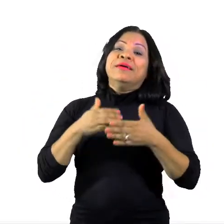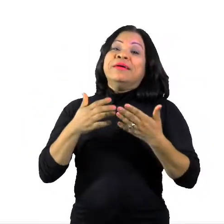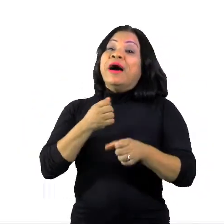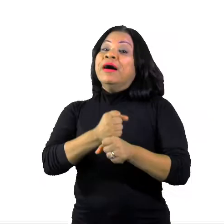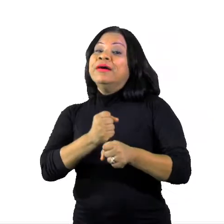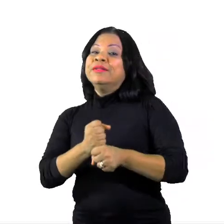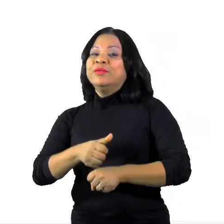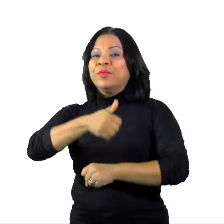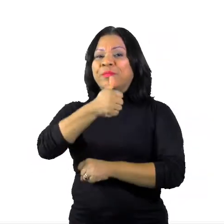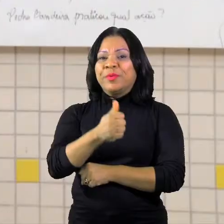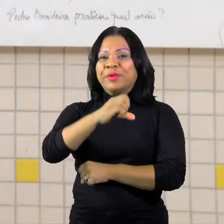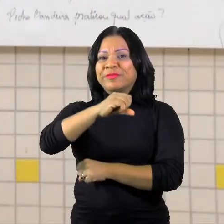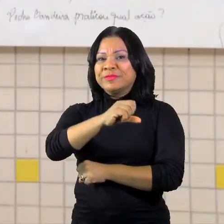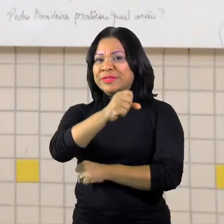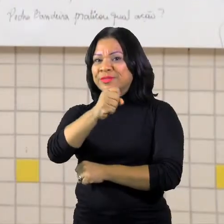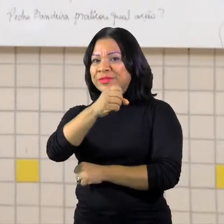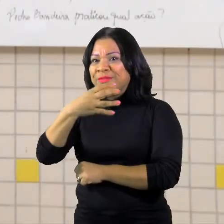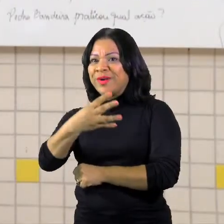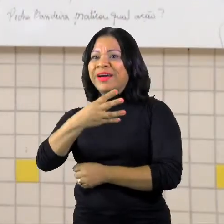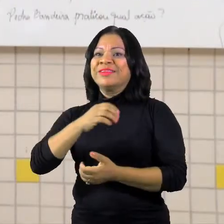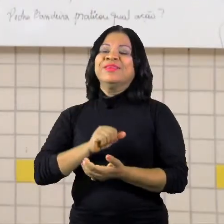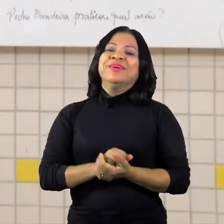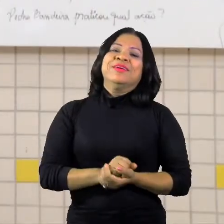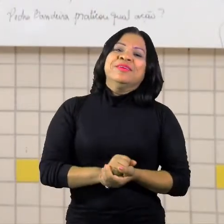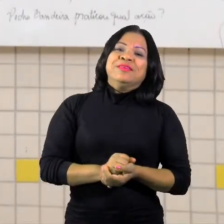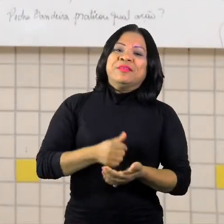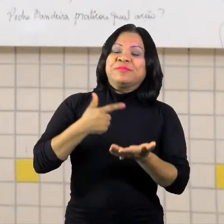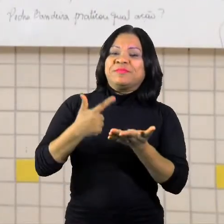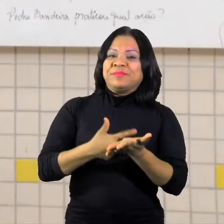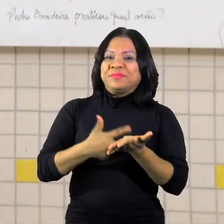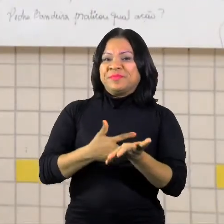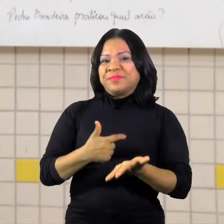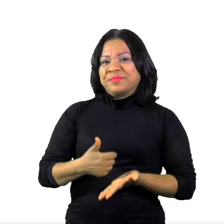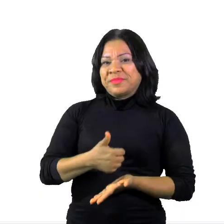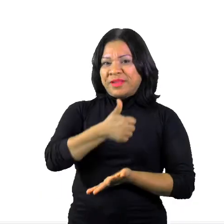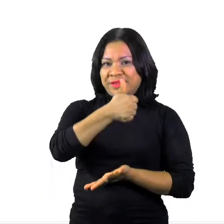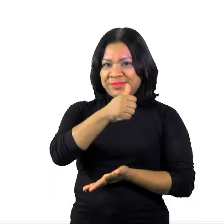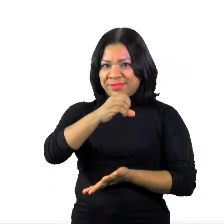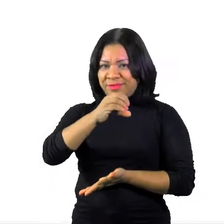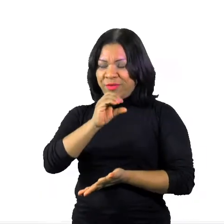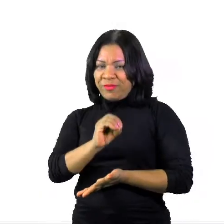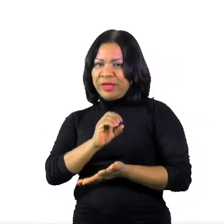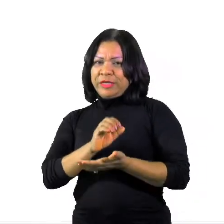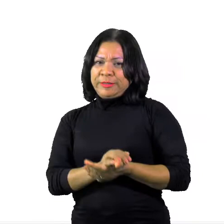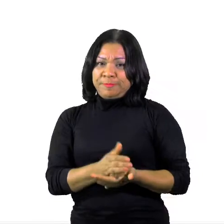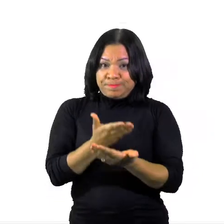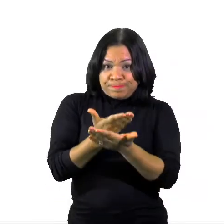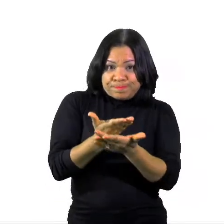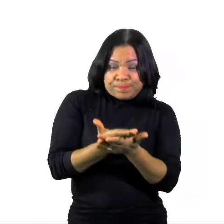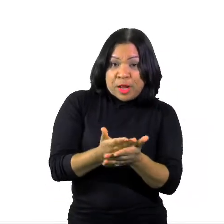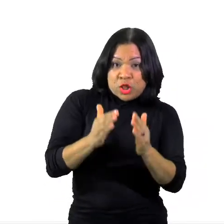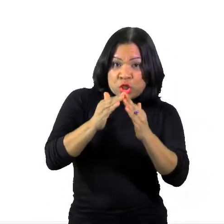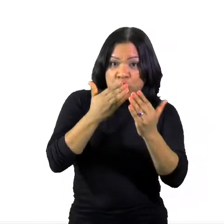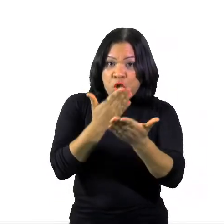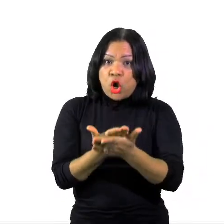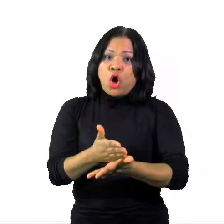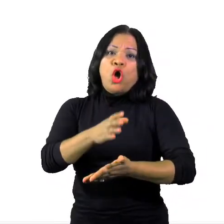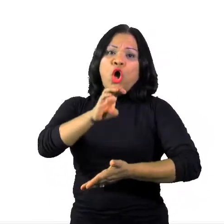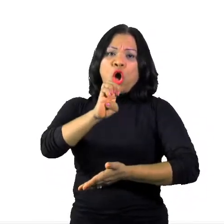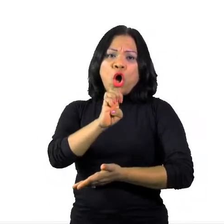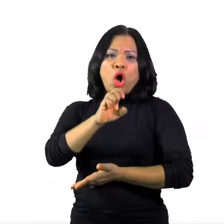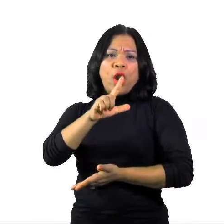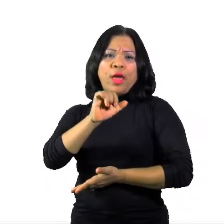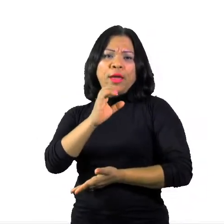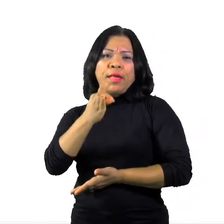190. Vamos lá para o resumo? A Droga da Obediência é uma história que se passa no Colégio Elite, situado na cidade de